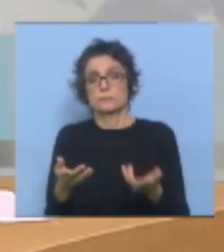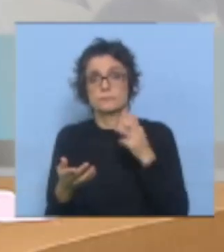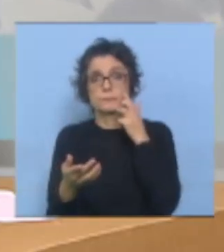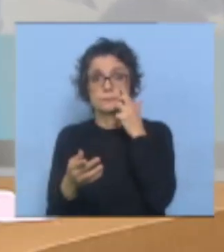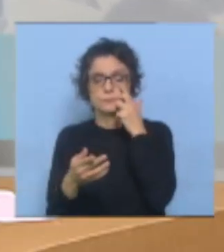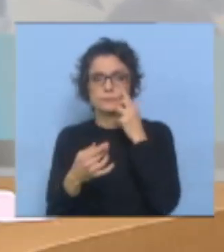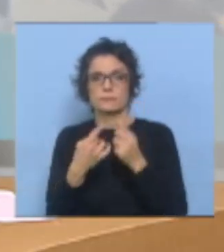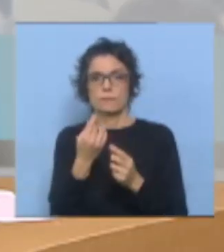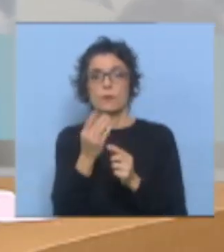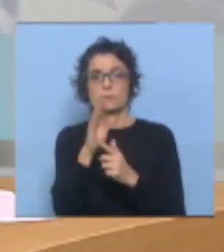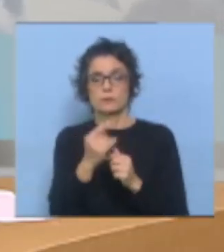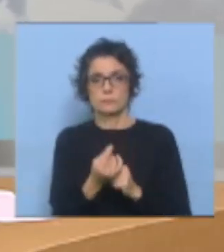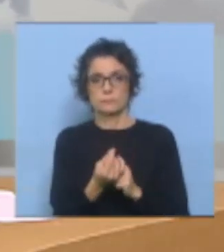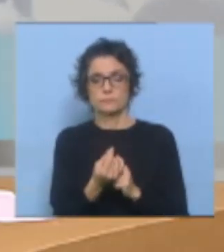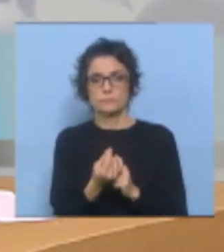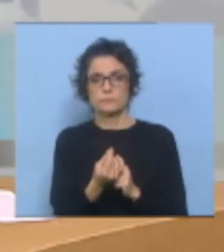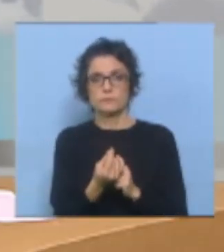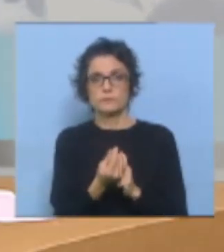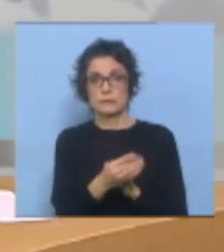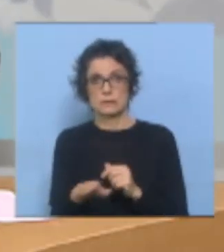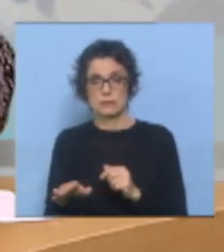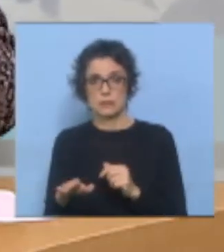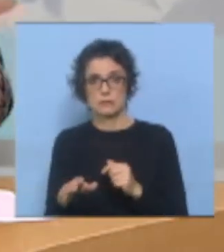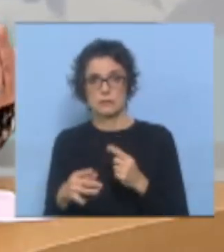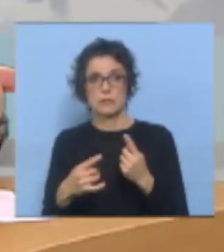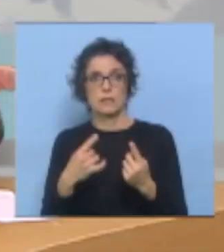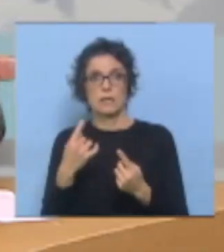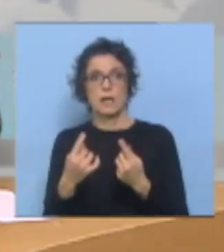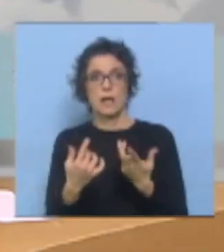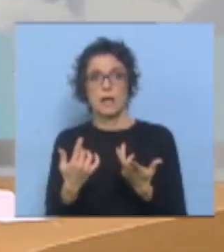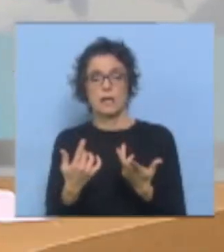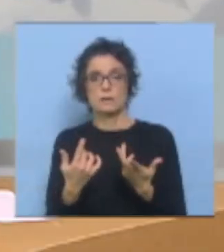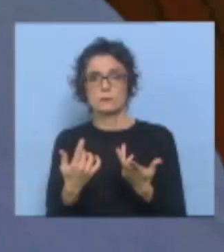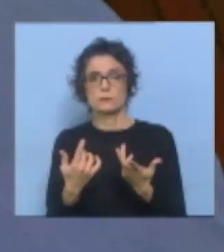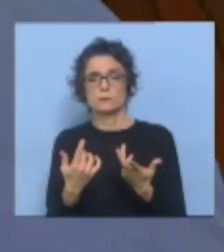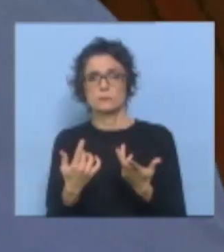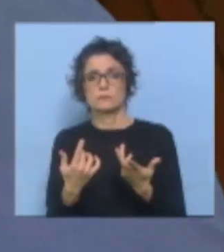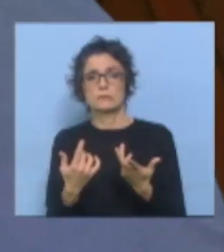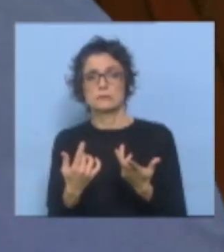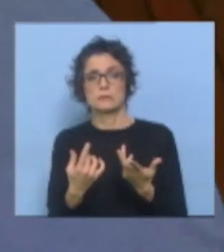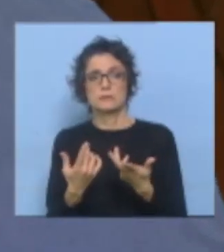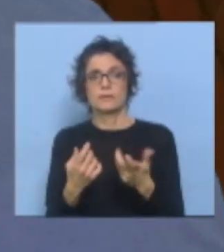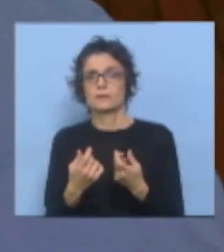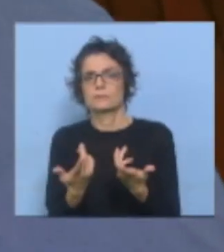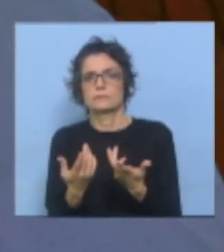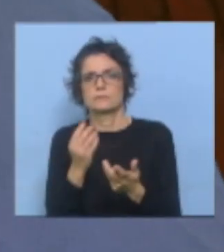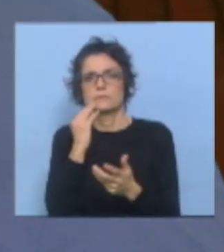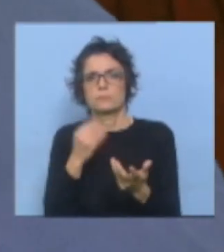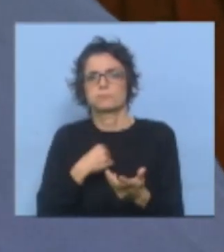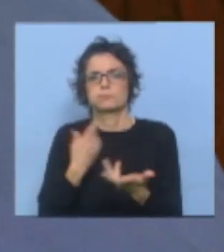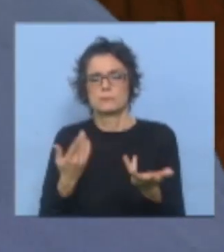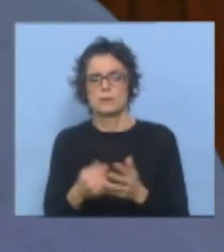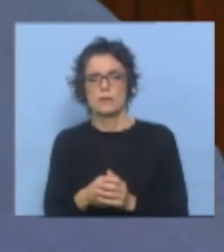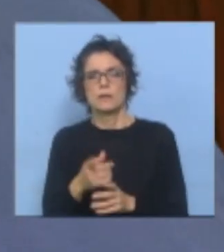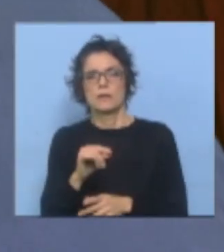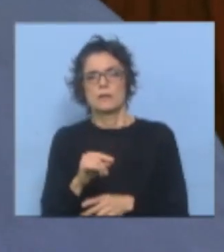desempenho de alguns na seleção seja muito superior aos treinos. Claro. E aos mas esta é também uma área, o desporto, e o